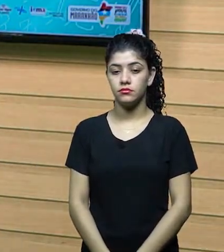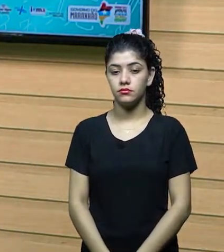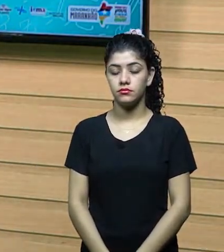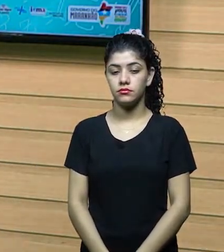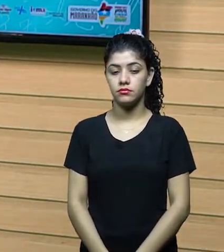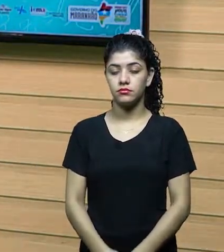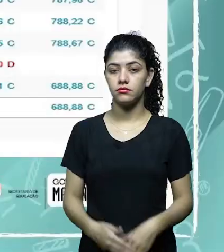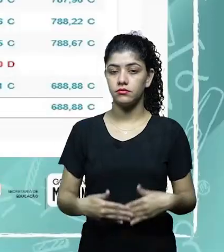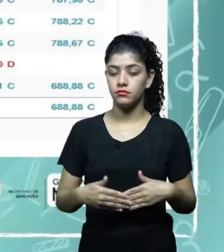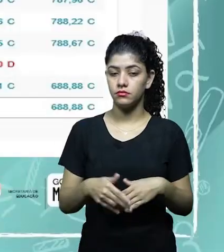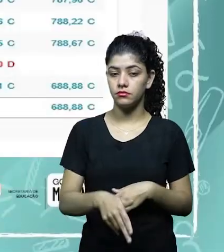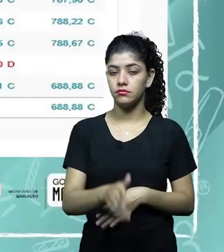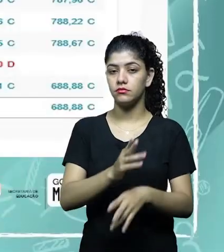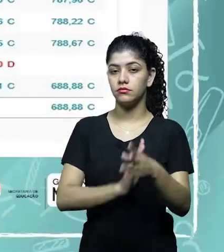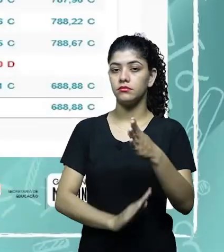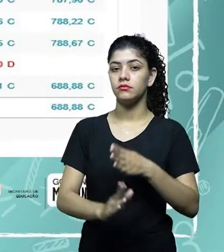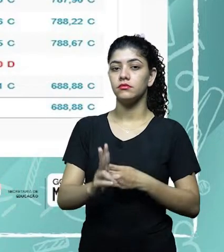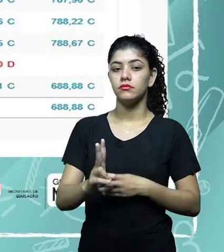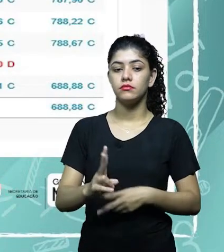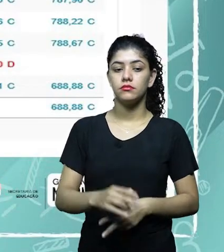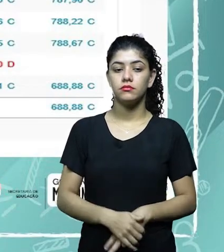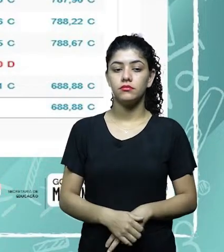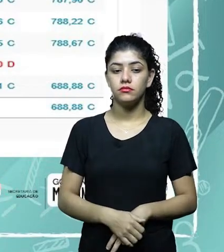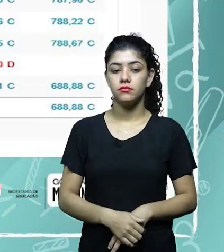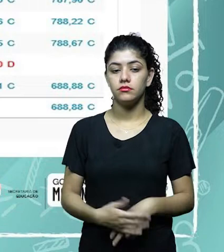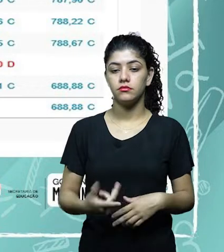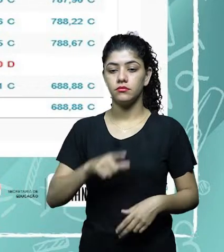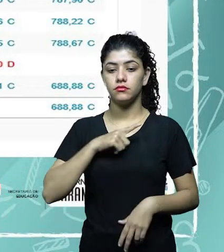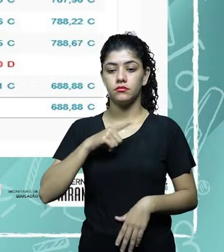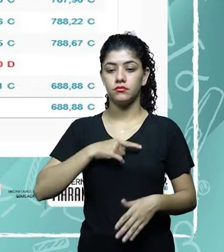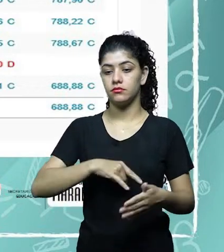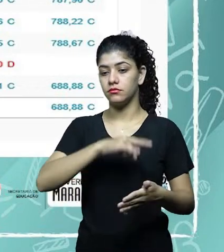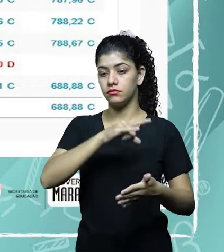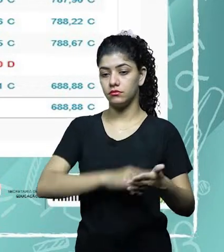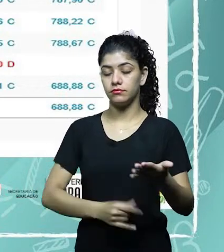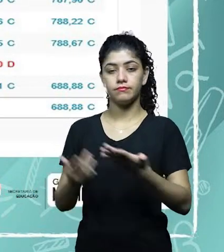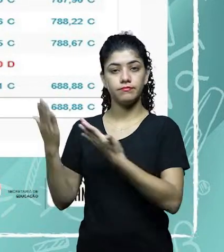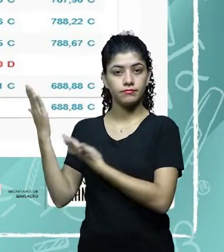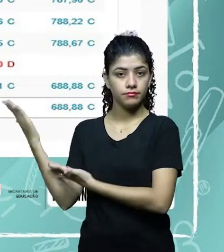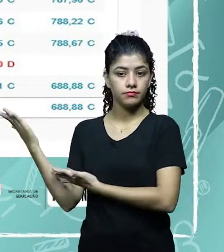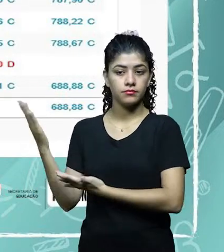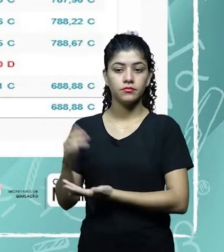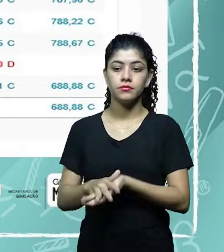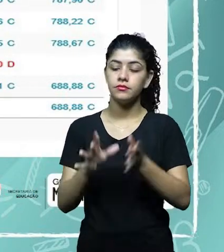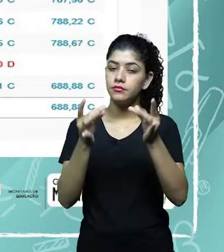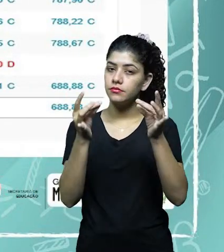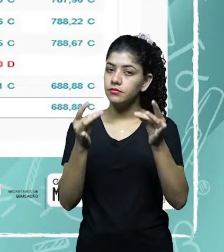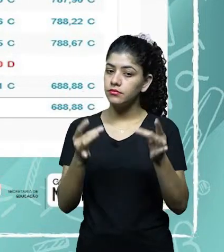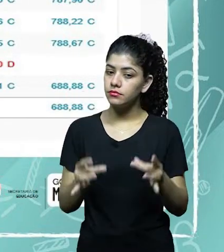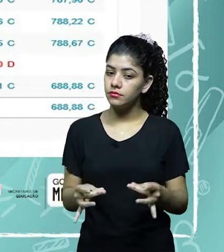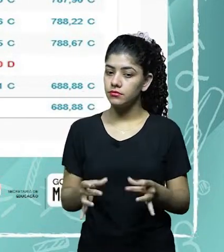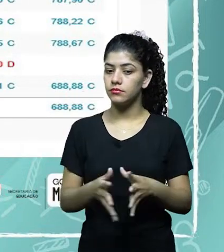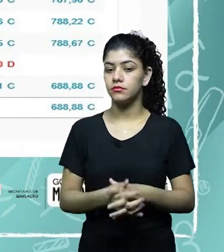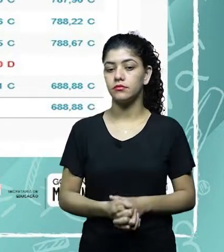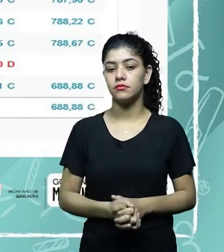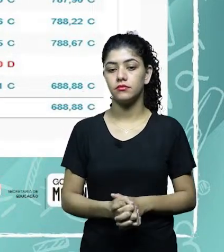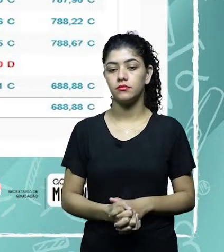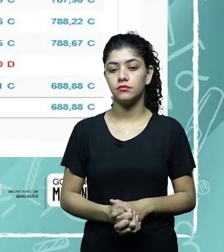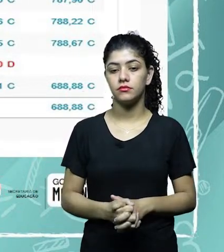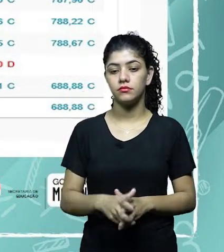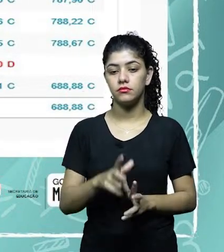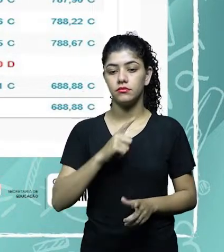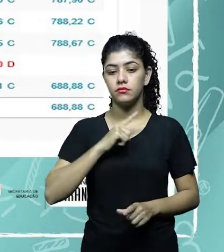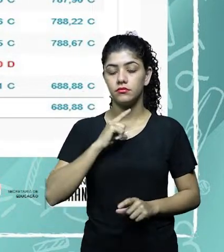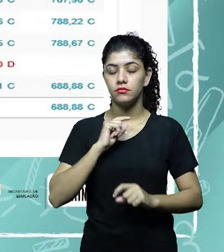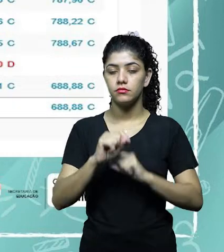vamos continuar aqui. Então, aqui nós temos um extrato bancário mais detalhado. Vejam